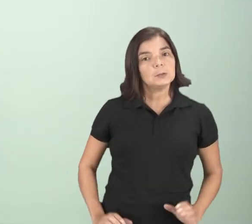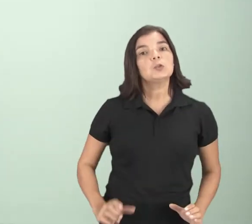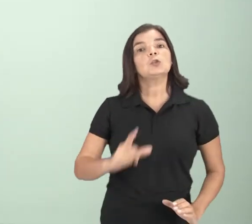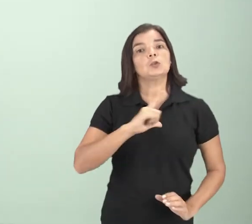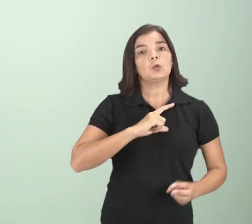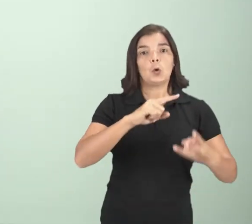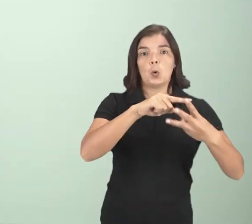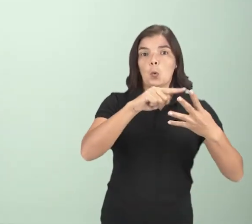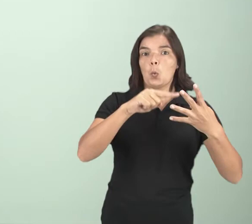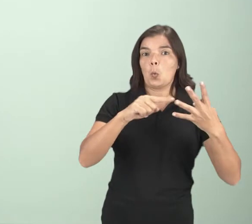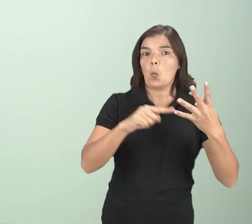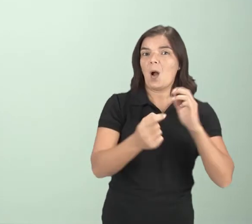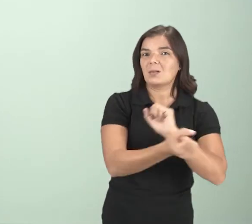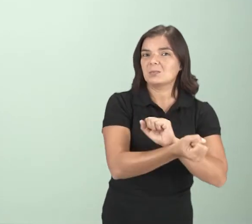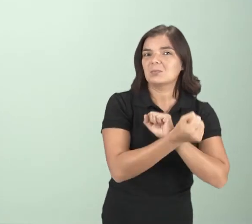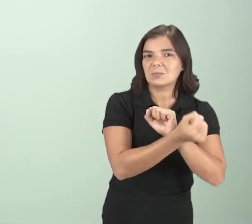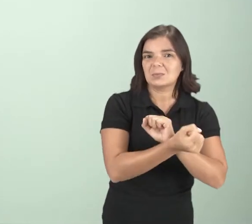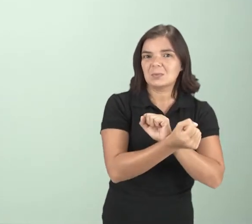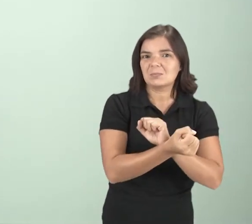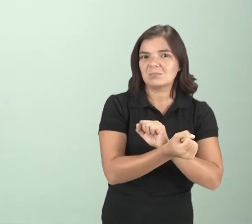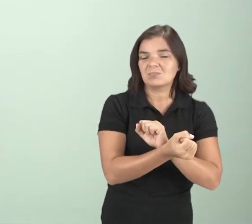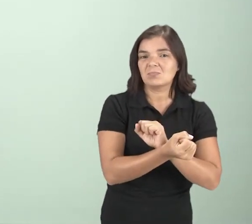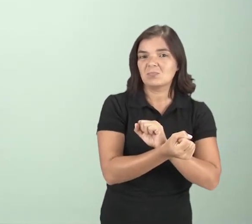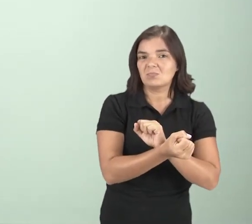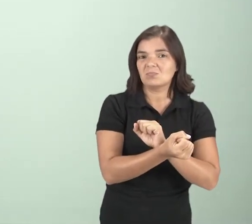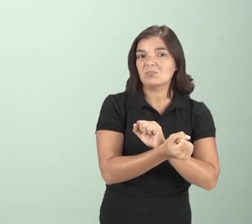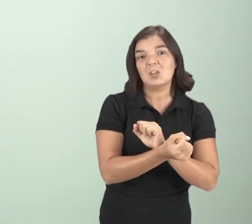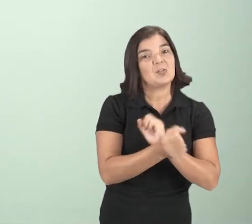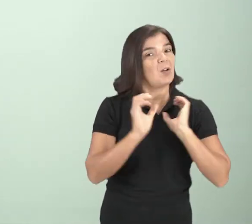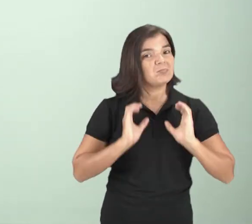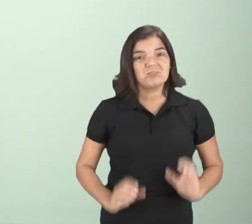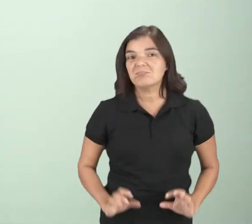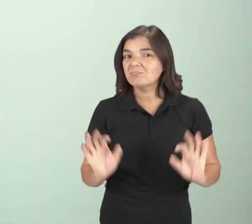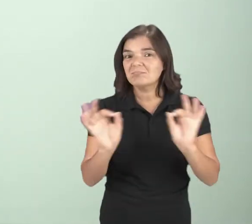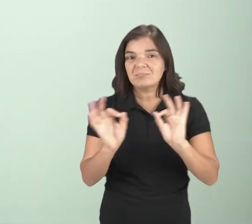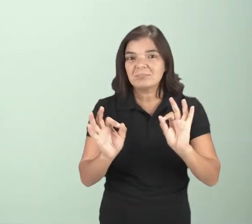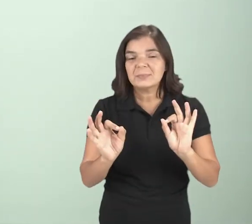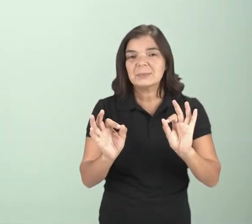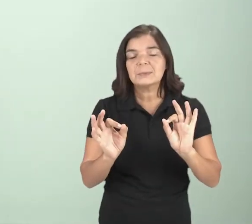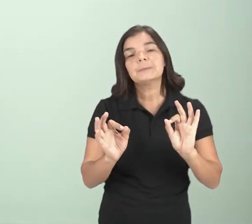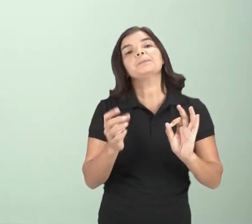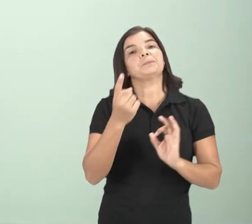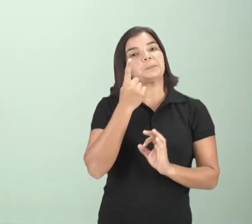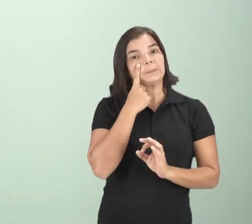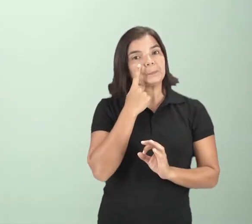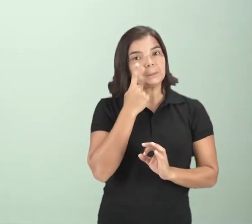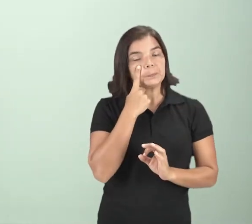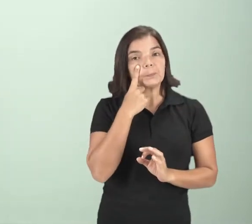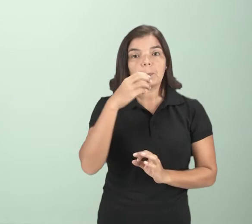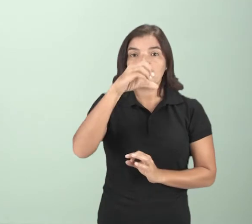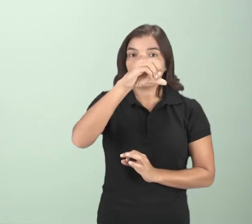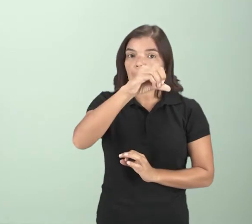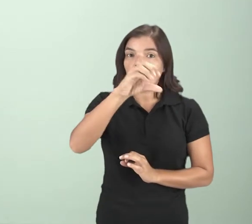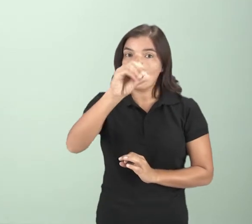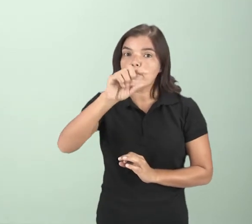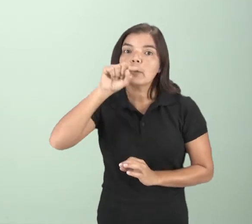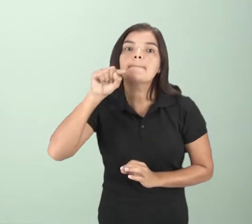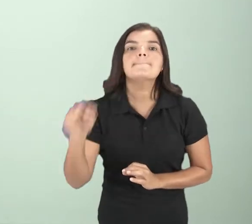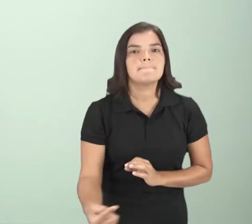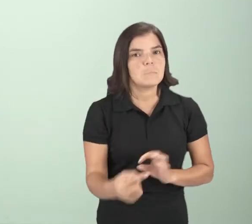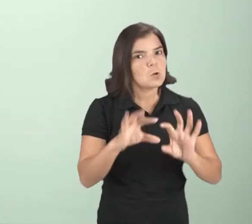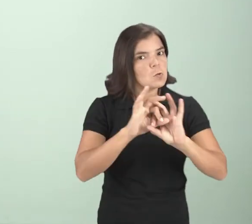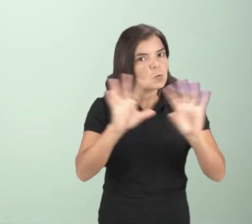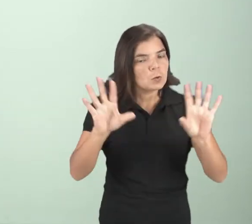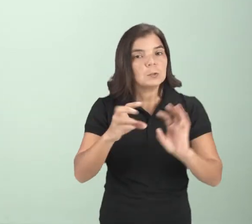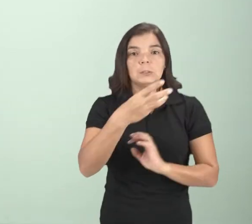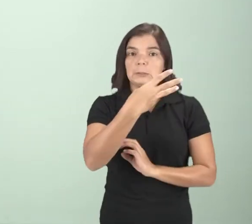tinha quase 4 escravos, 4 não cidadãos. Então, olha bem, 90 mil cidadãos